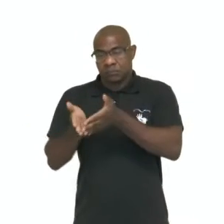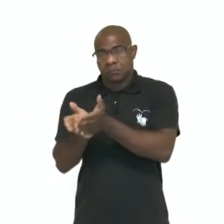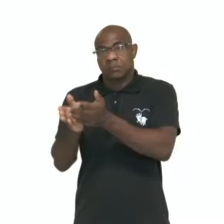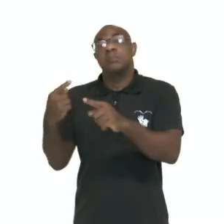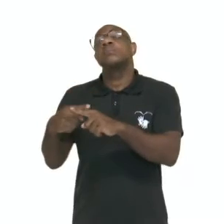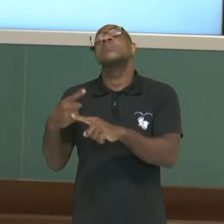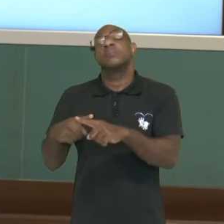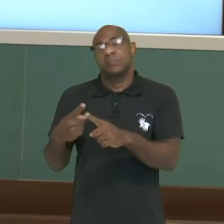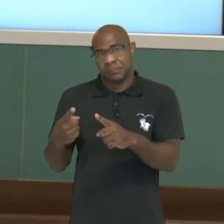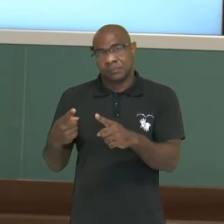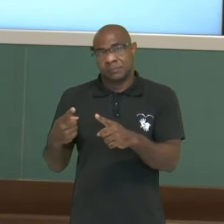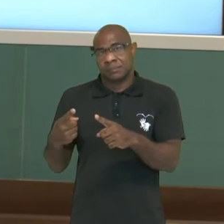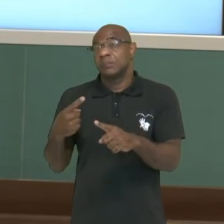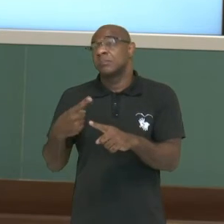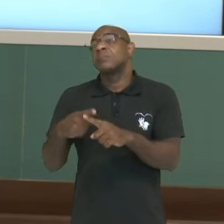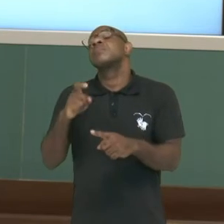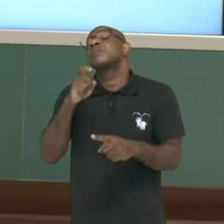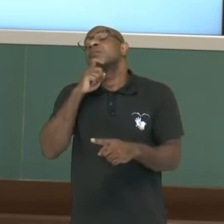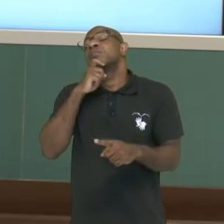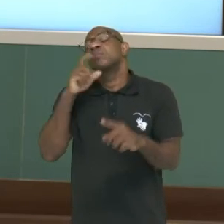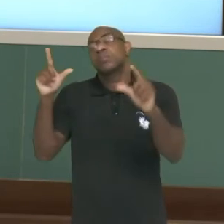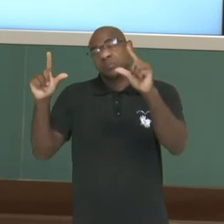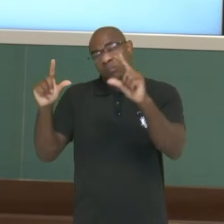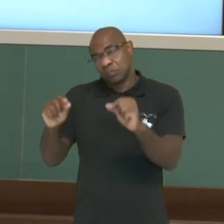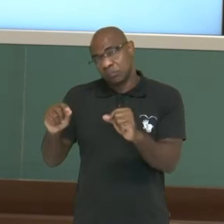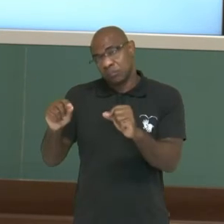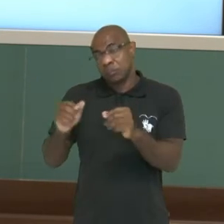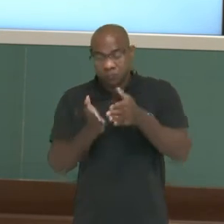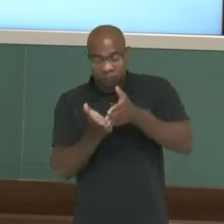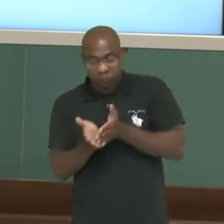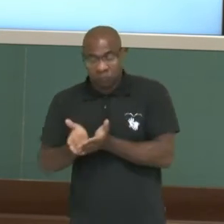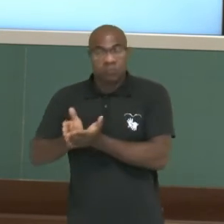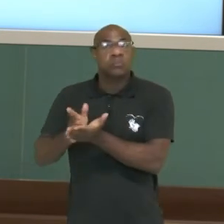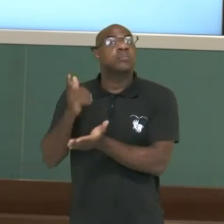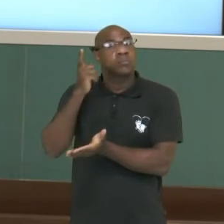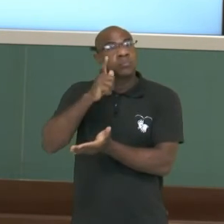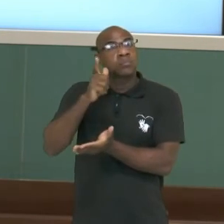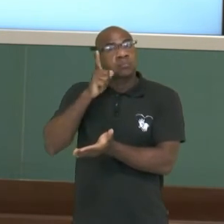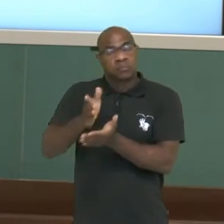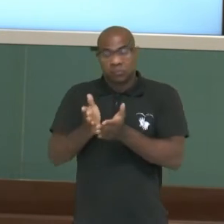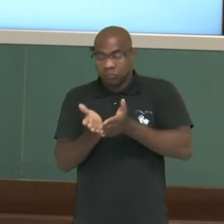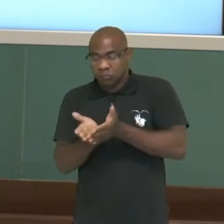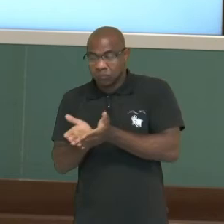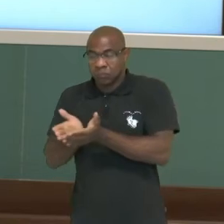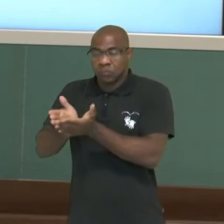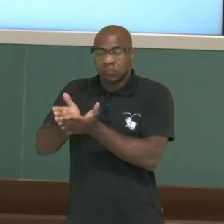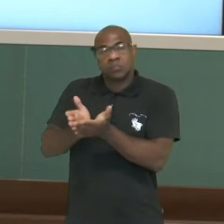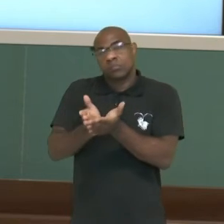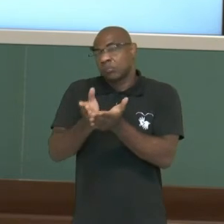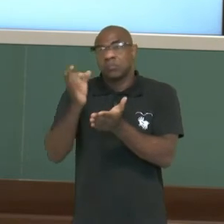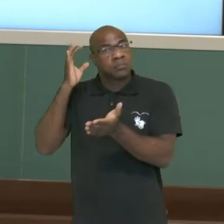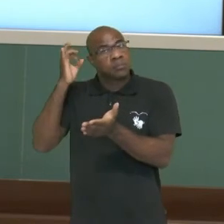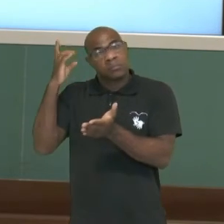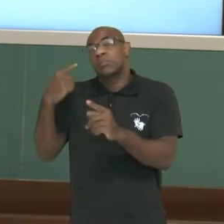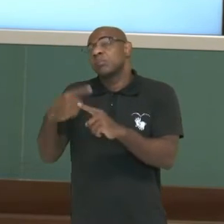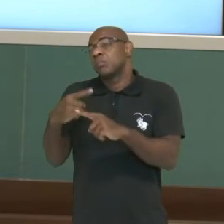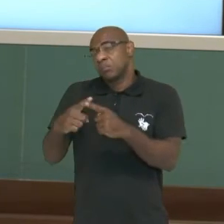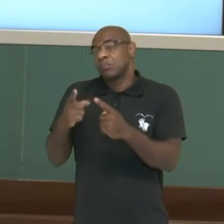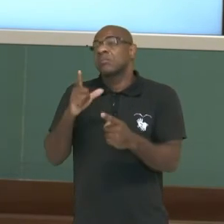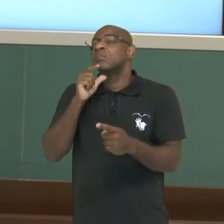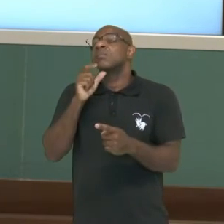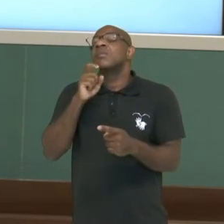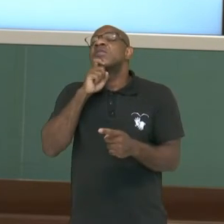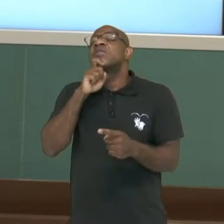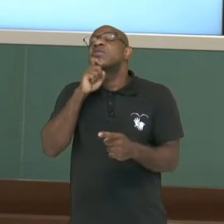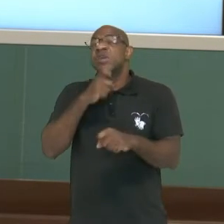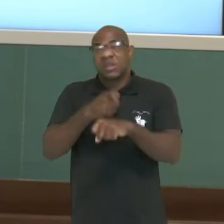gelo, os navios conseguem passar com maior facilidade, né? Existem os navios quebra-gelo, inclusive, que vão na frente, vão quebrando